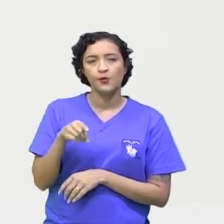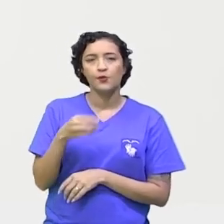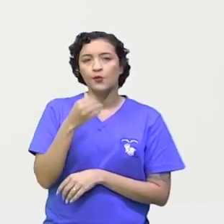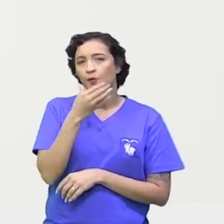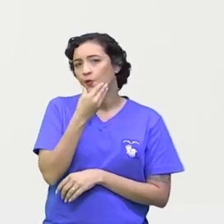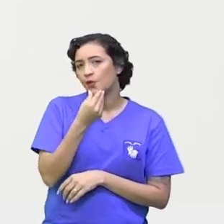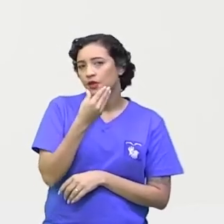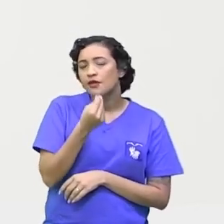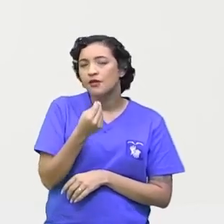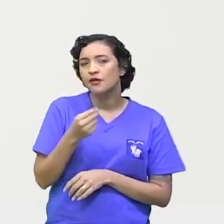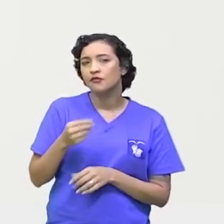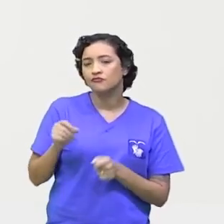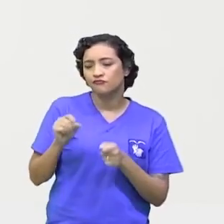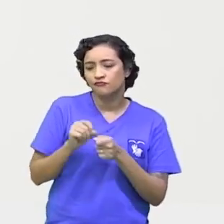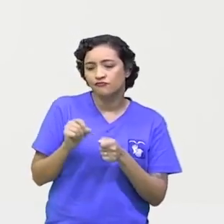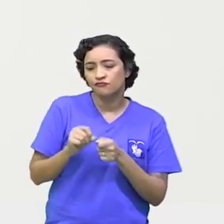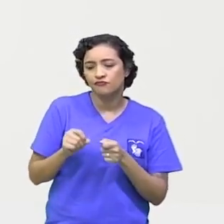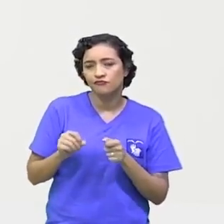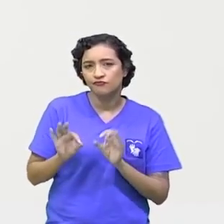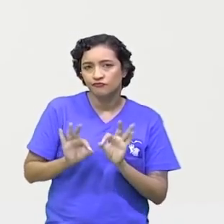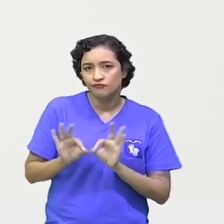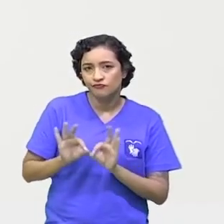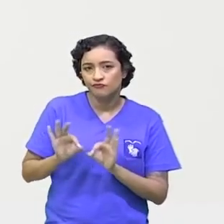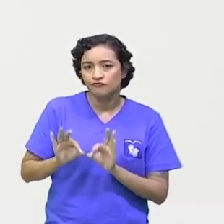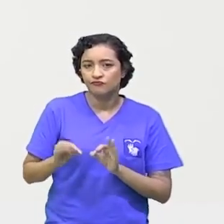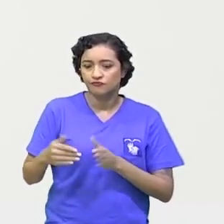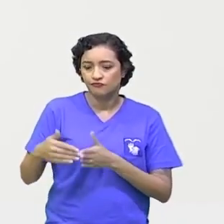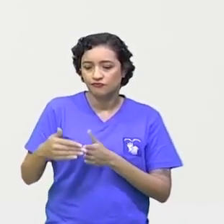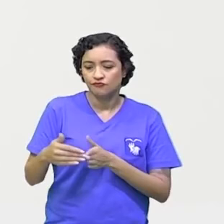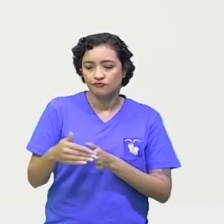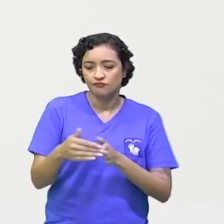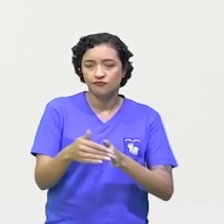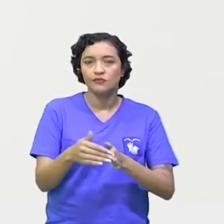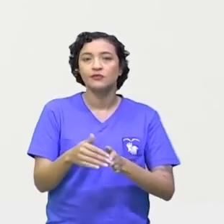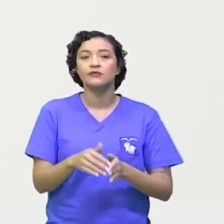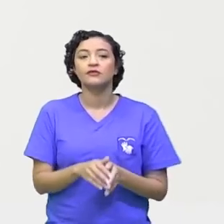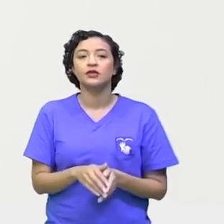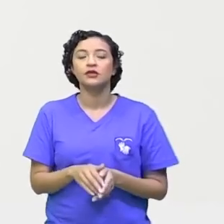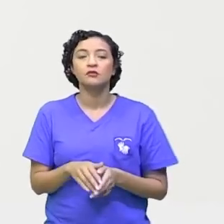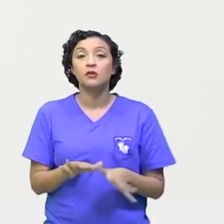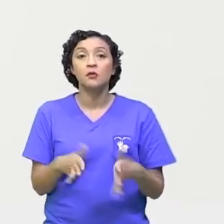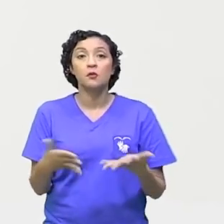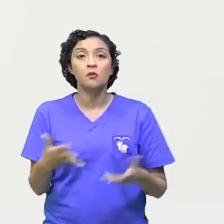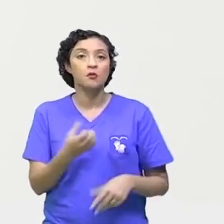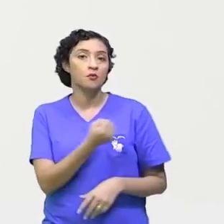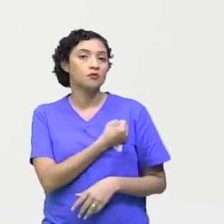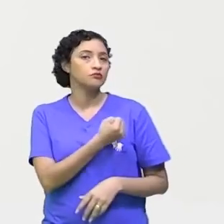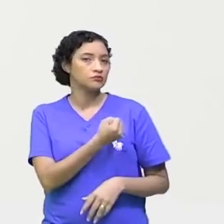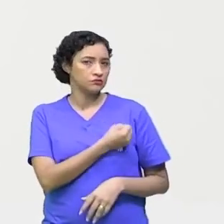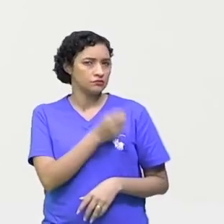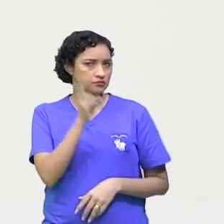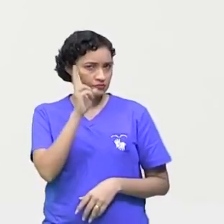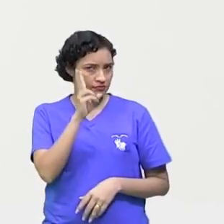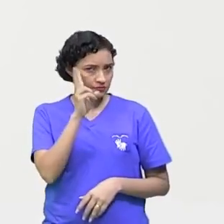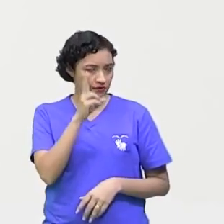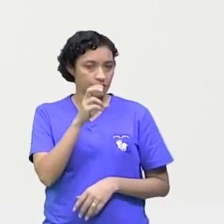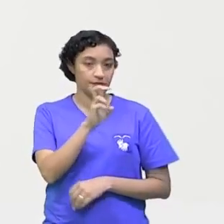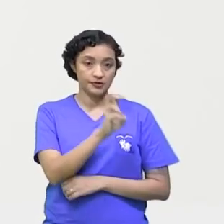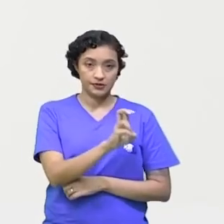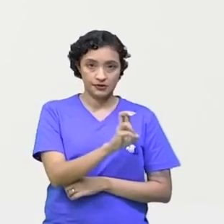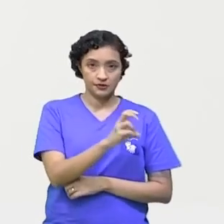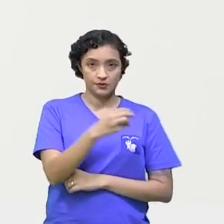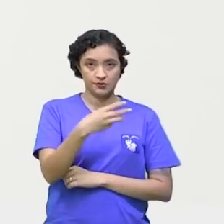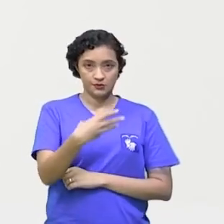Felipe? Vamos só ver o seguinte, quais são as dimensões da peça? 5, 3 e